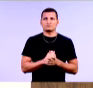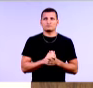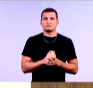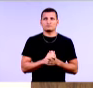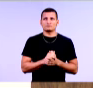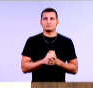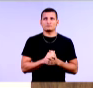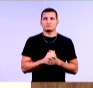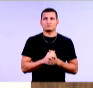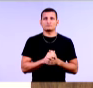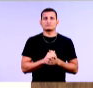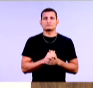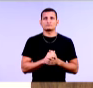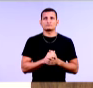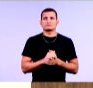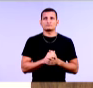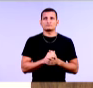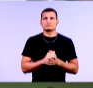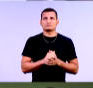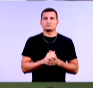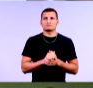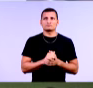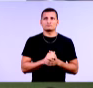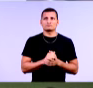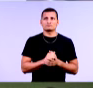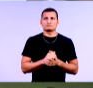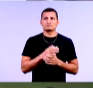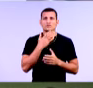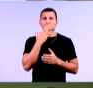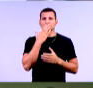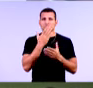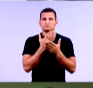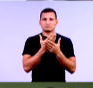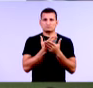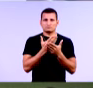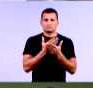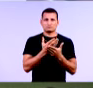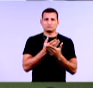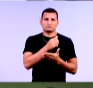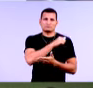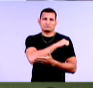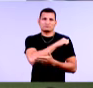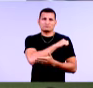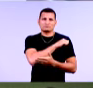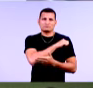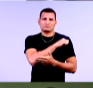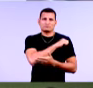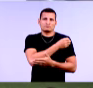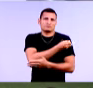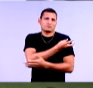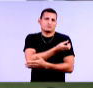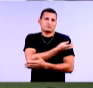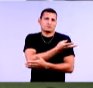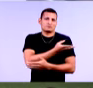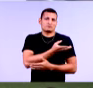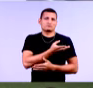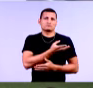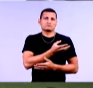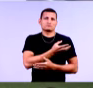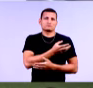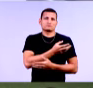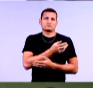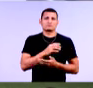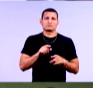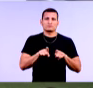ensino fundamental ou universitário. É o tipo de estudante. É, o tipo de estudante. Então, ele já também deu os valores.